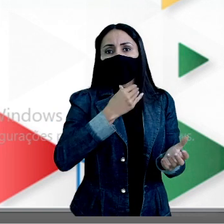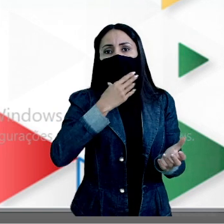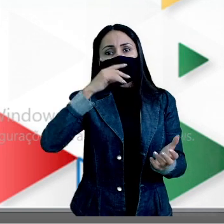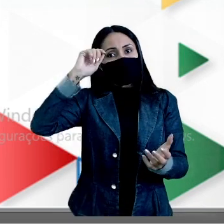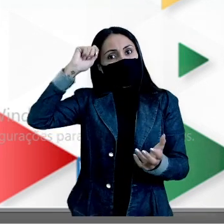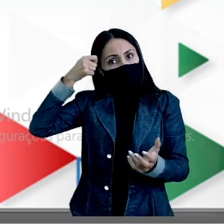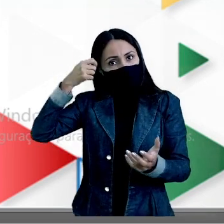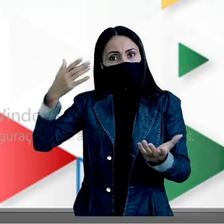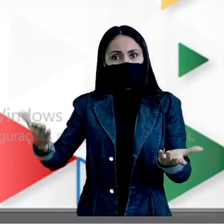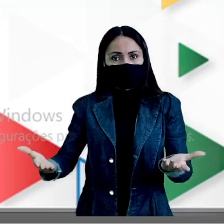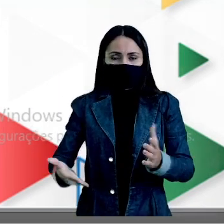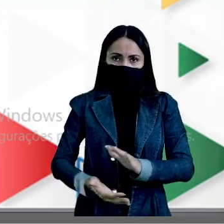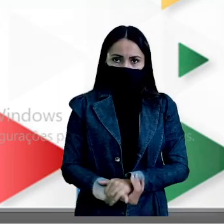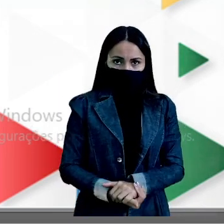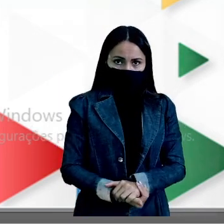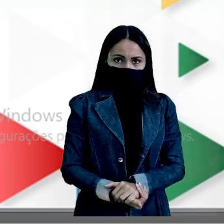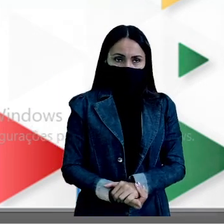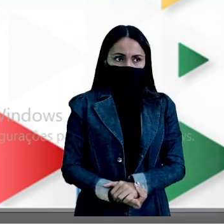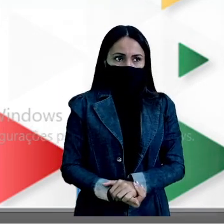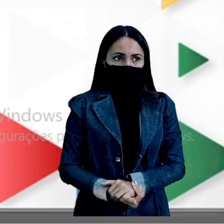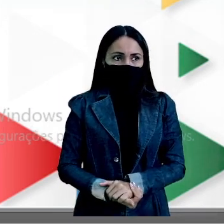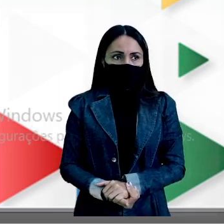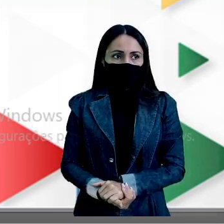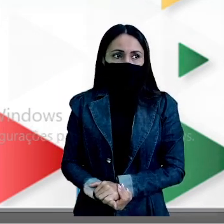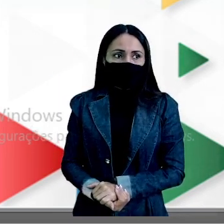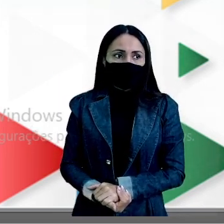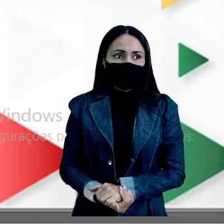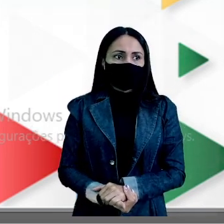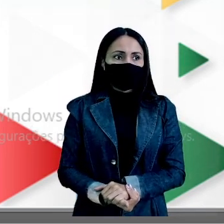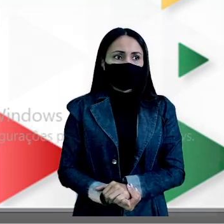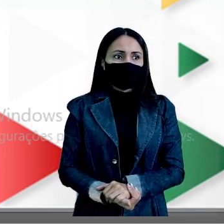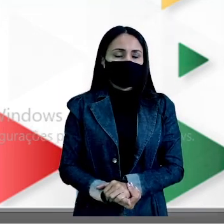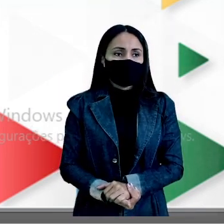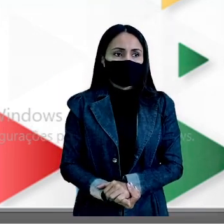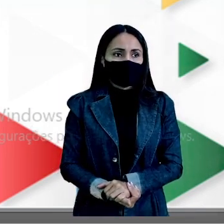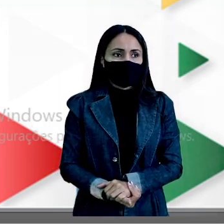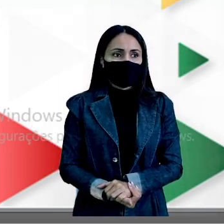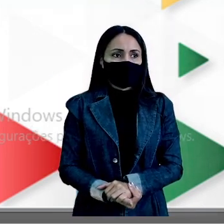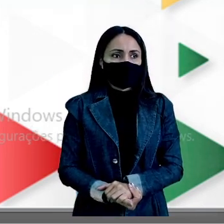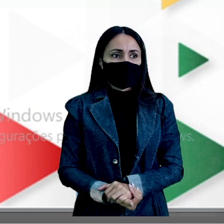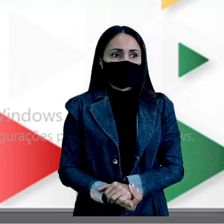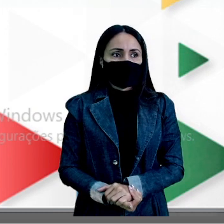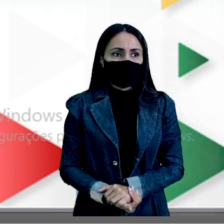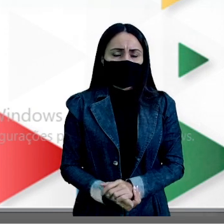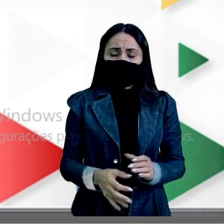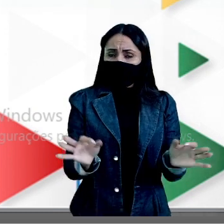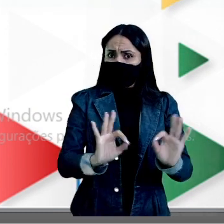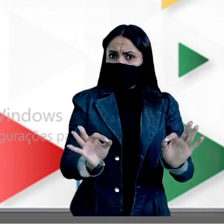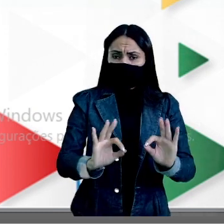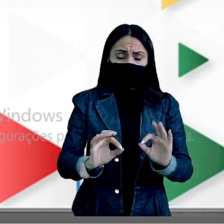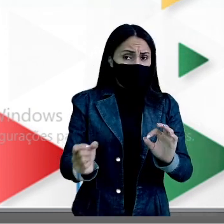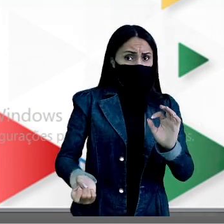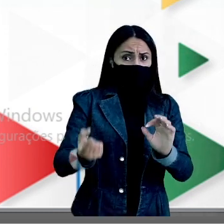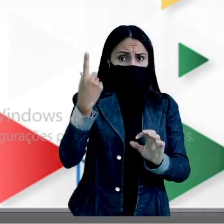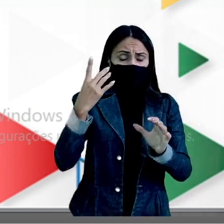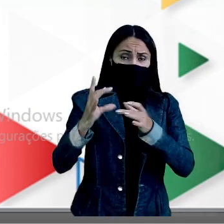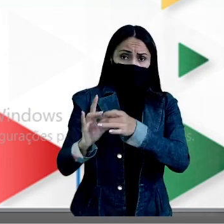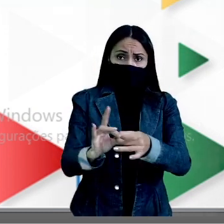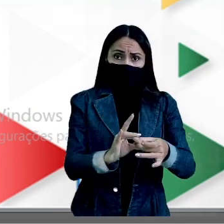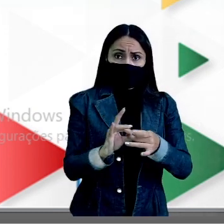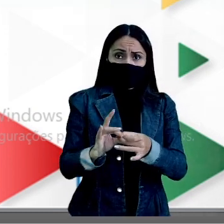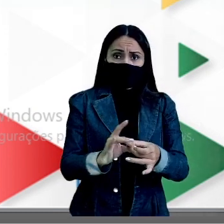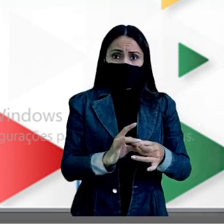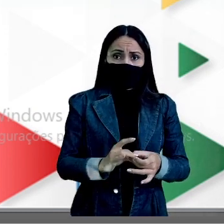A igreja, no caso, por onde ele passa. Por onde ele passa, exatamente. Nenhuma estranheza, portanto, quanto à ligação do Calunga com o